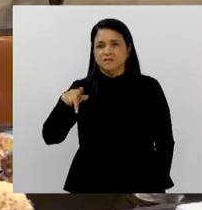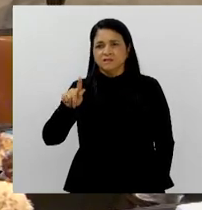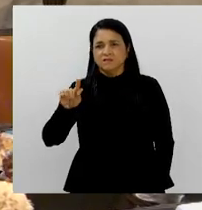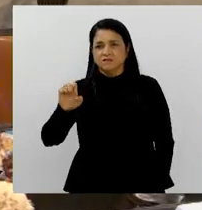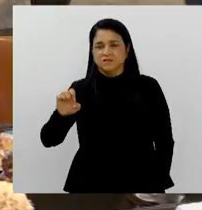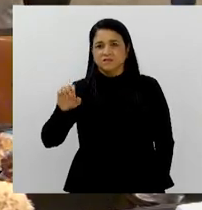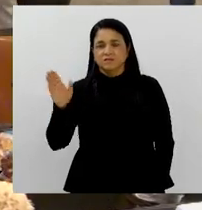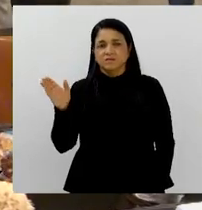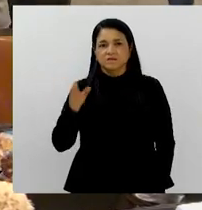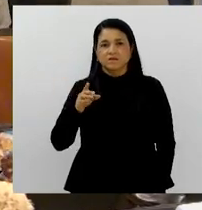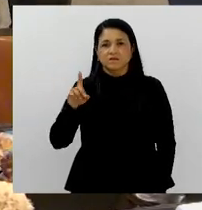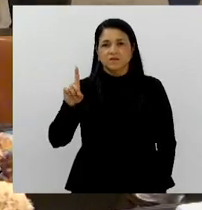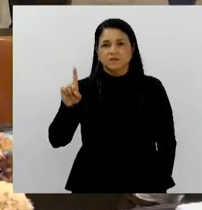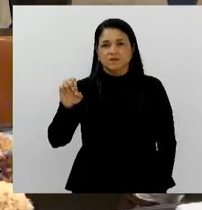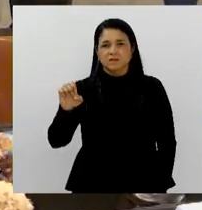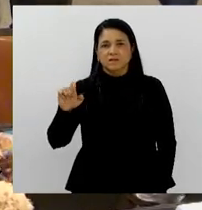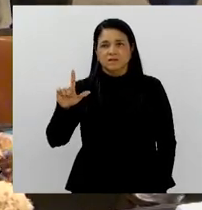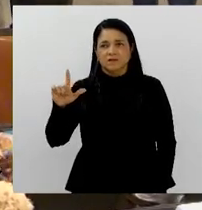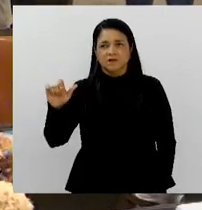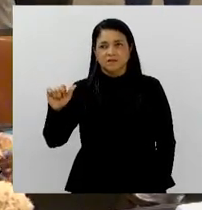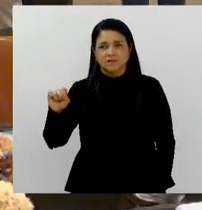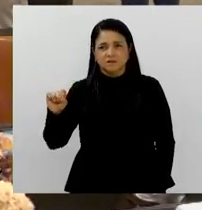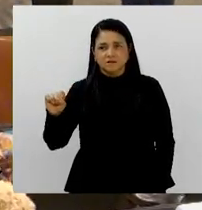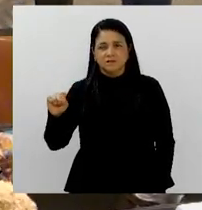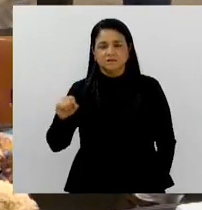Presidente da Fundação.